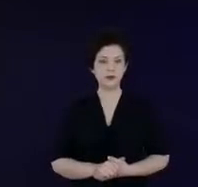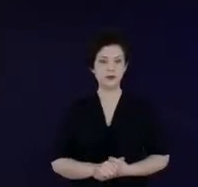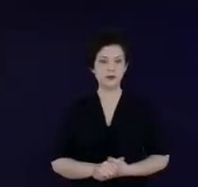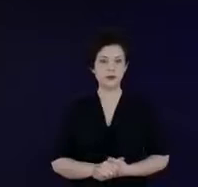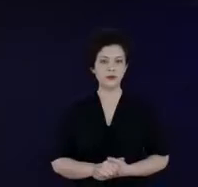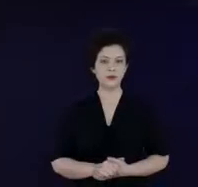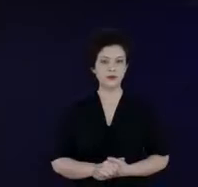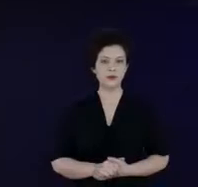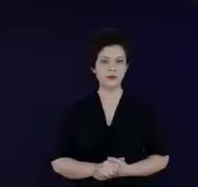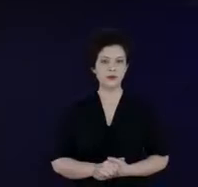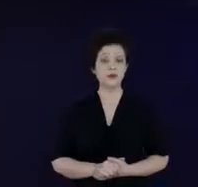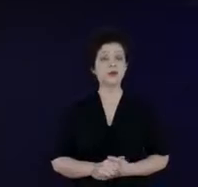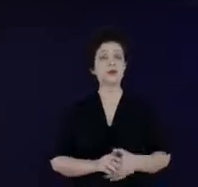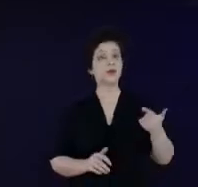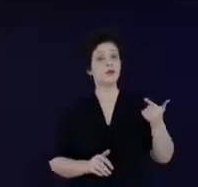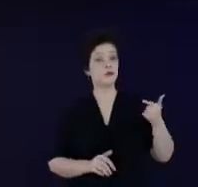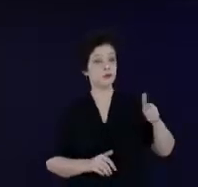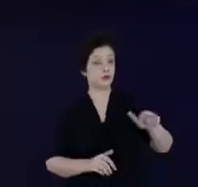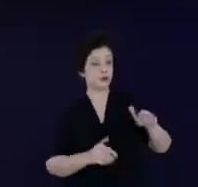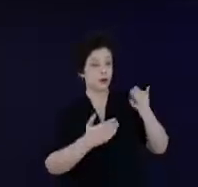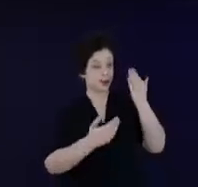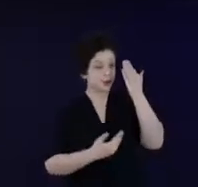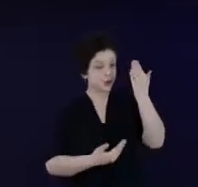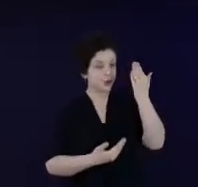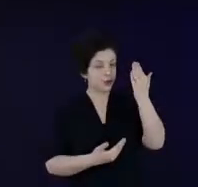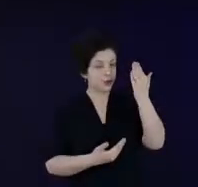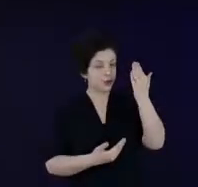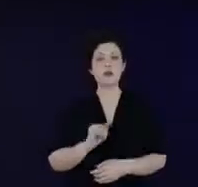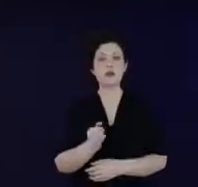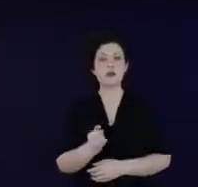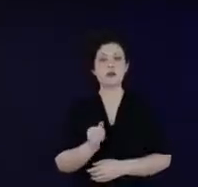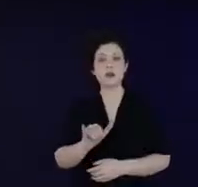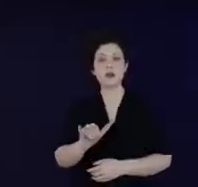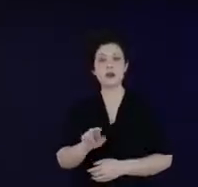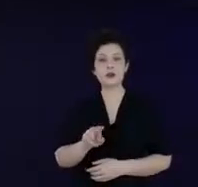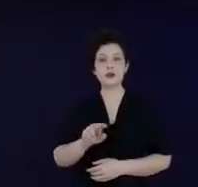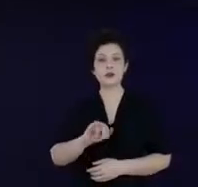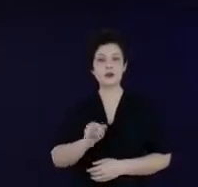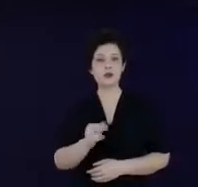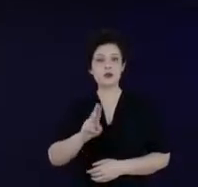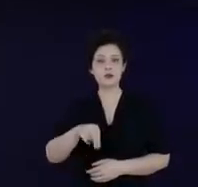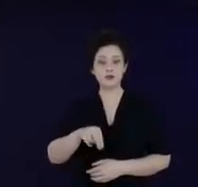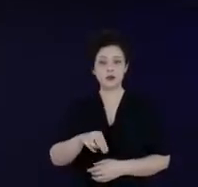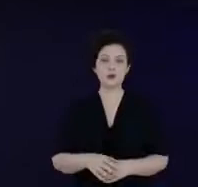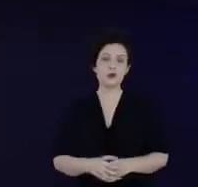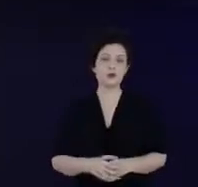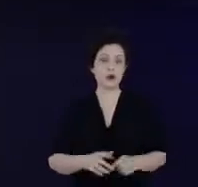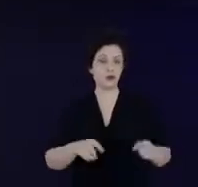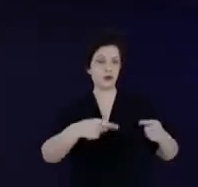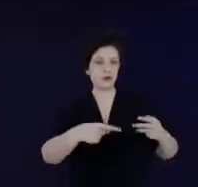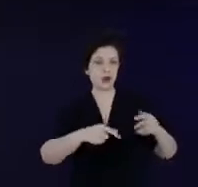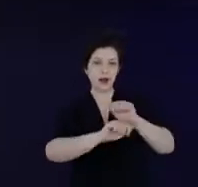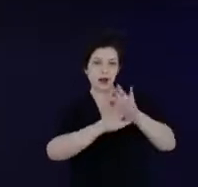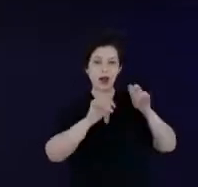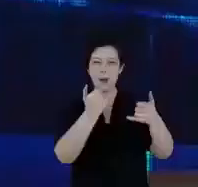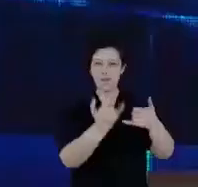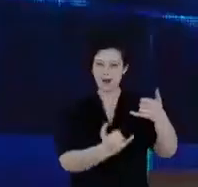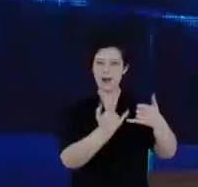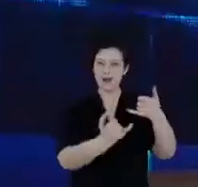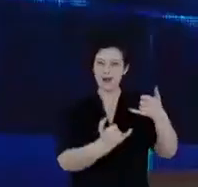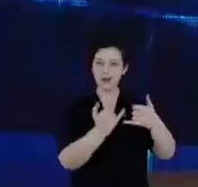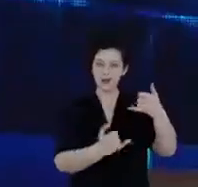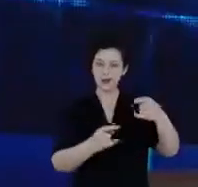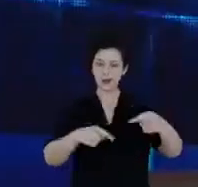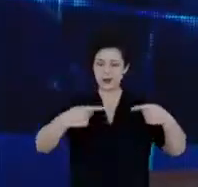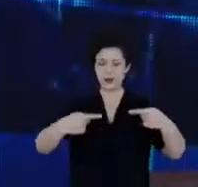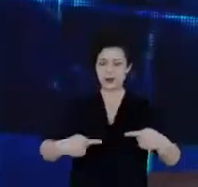Legal, mais uma vez, muito obrigado, doutor Yu Jun. Acho que fica claro os desafios parecidos, né, que a gente